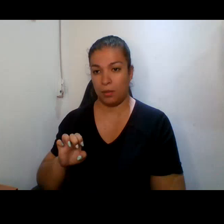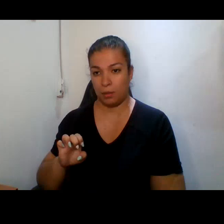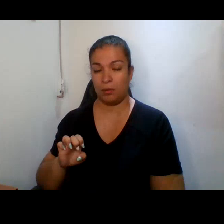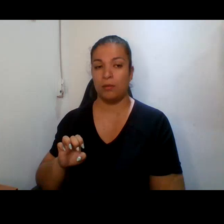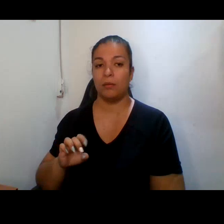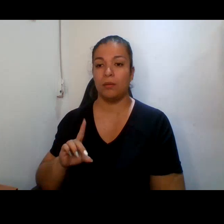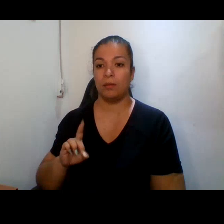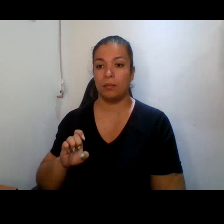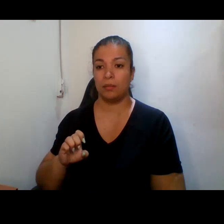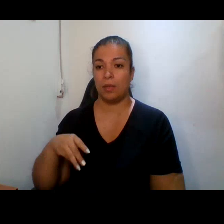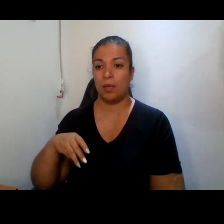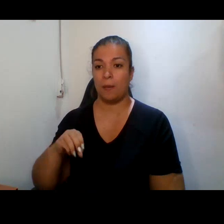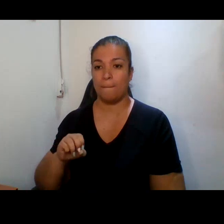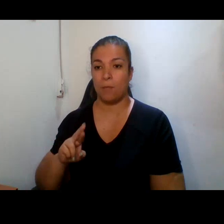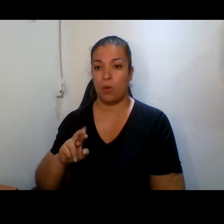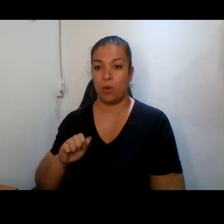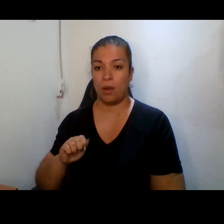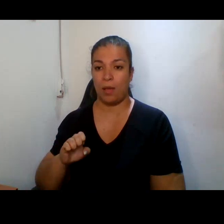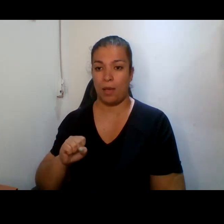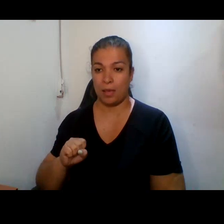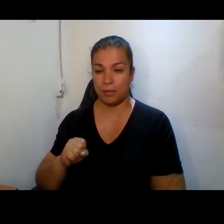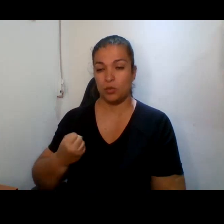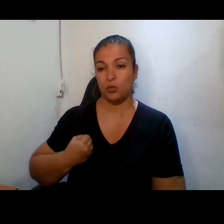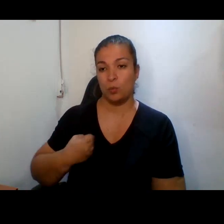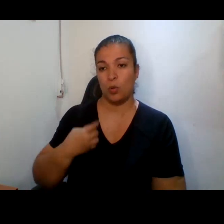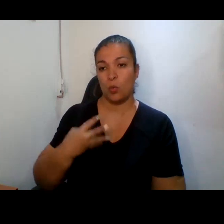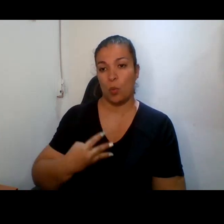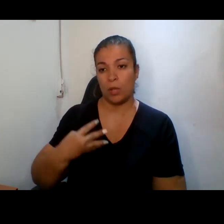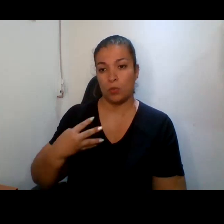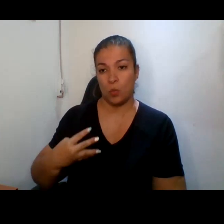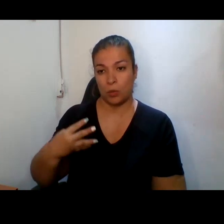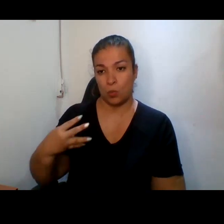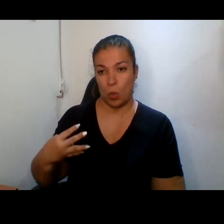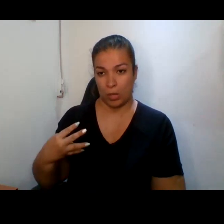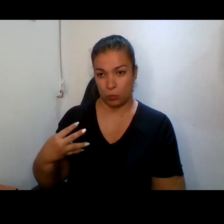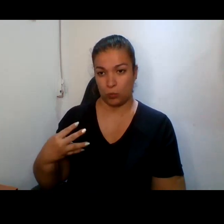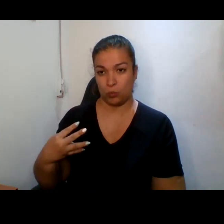de Moraes, 444,